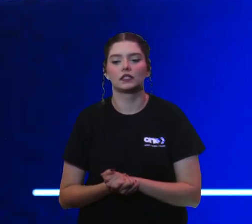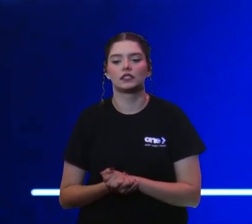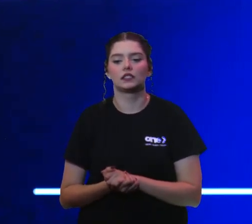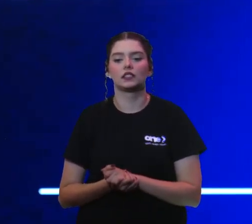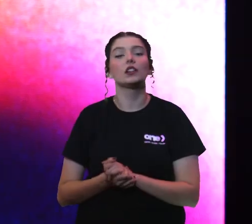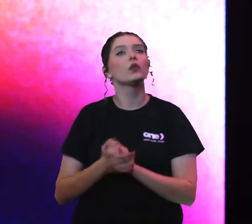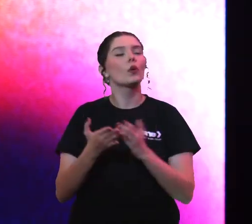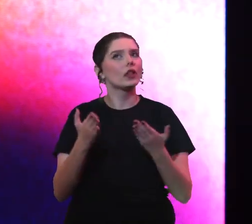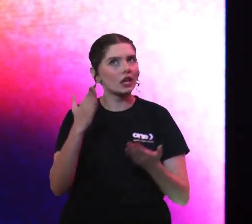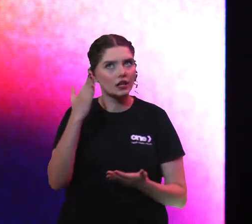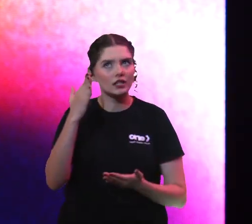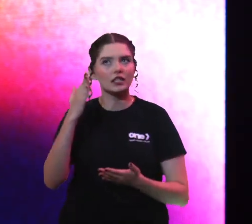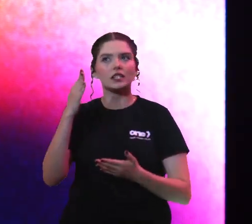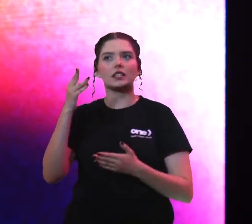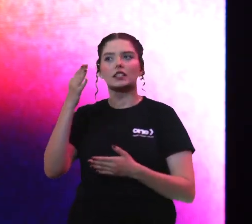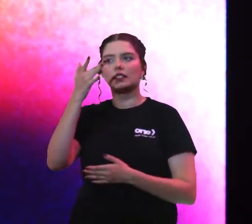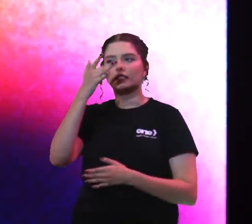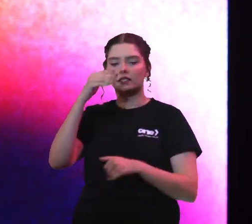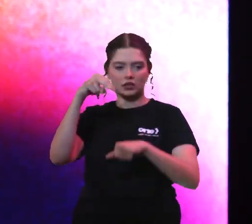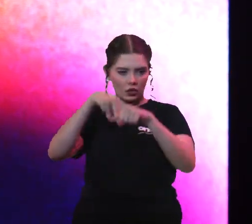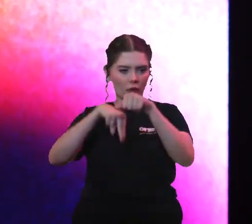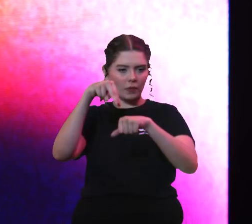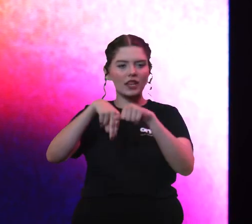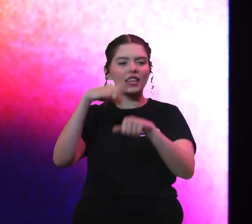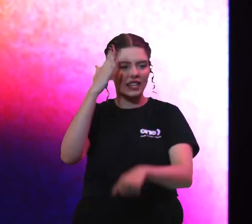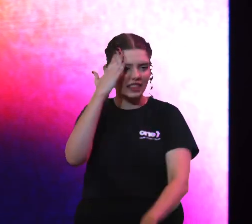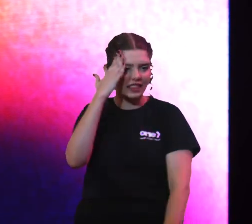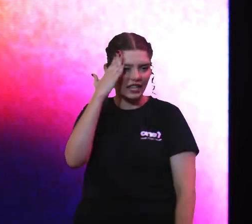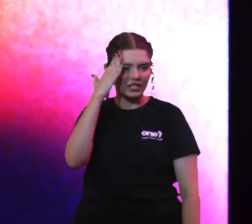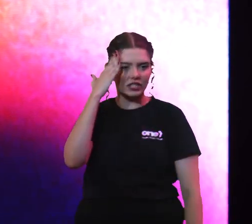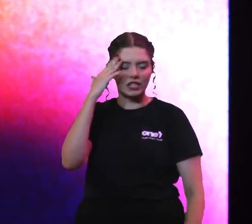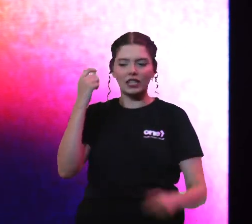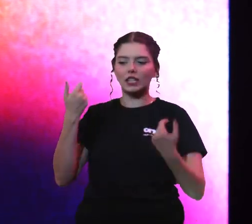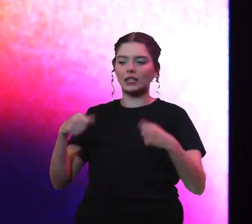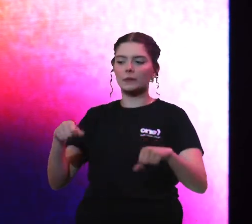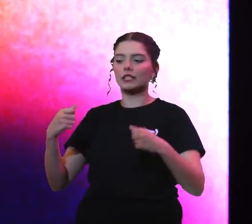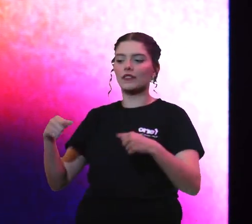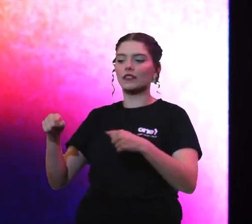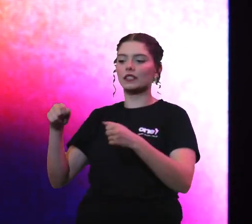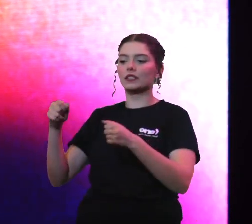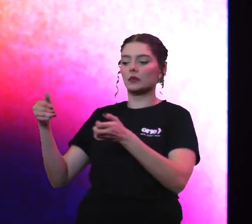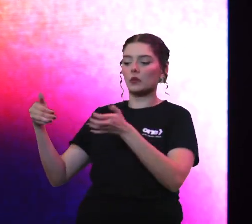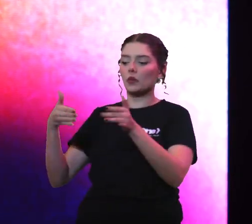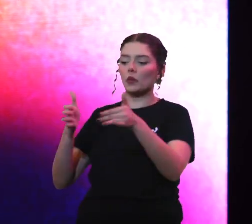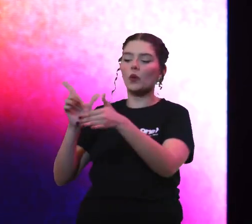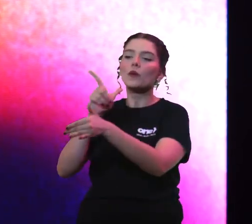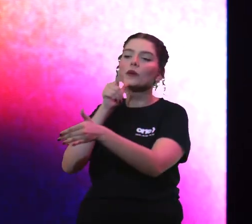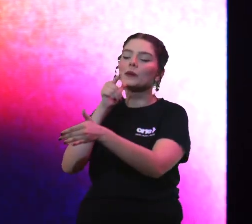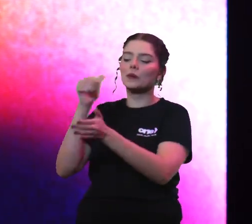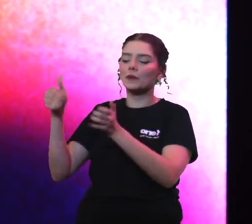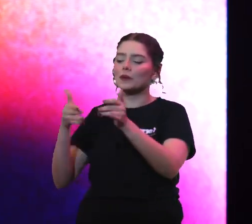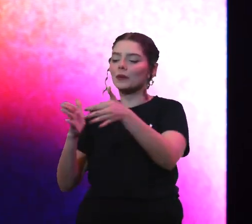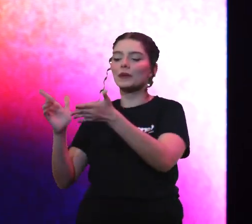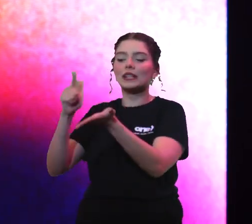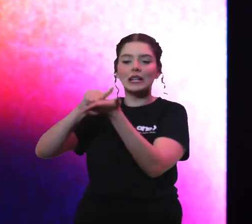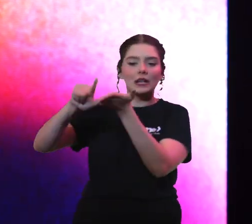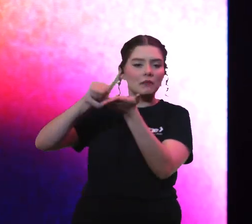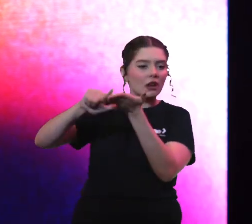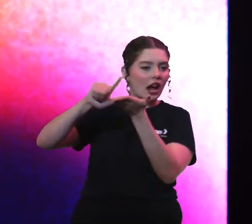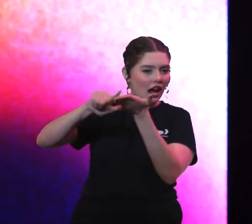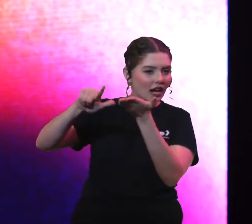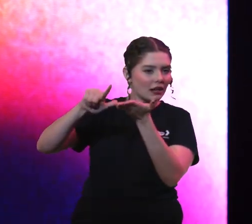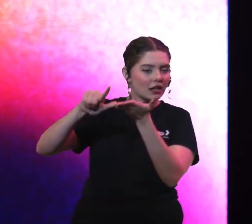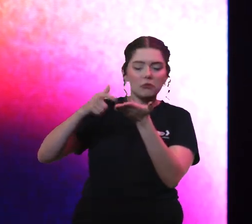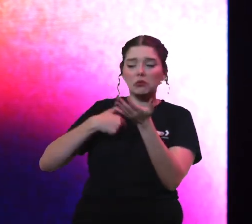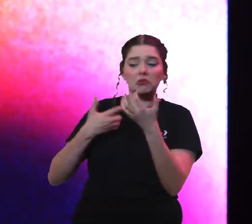Quando ele entende a mensagem, através do profeta, que ele devia se banhar 7 vezes no rio, ele não queria fazer aquilo. Por